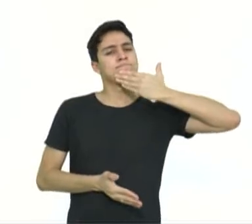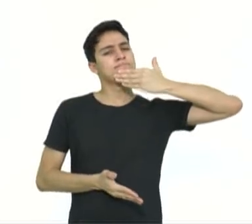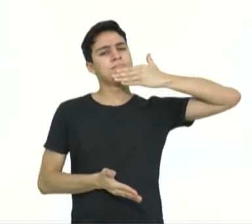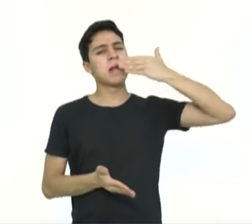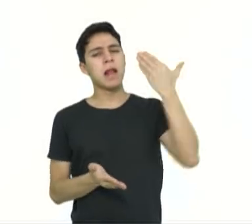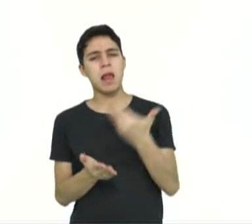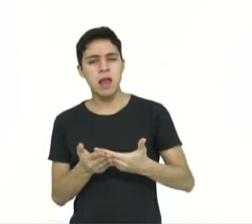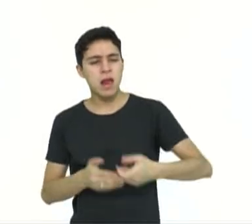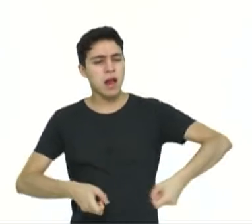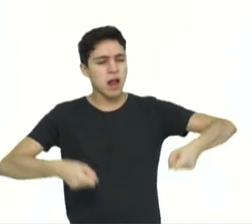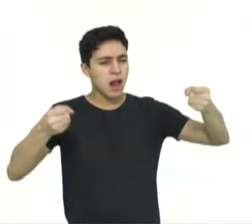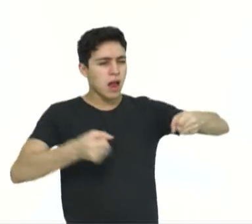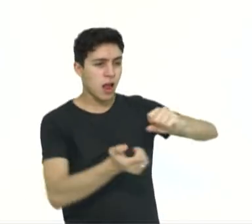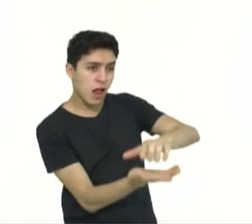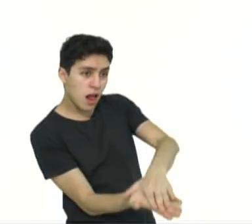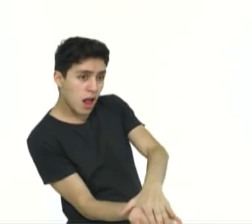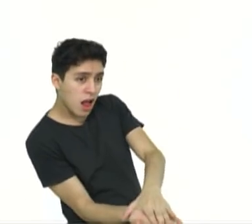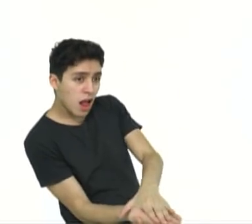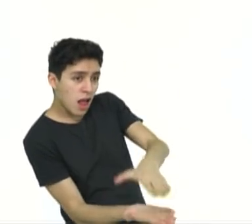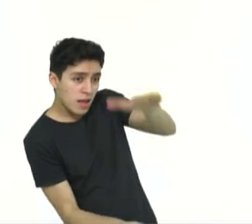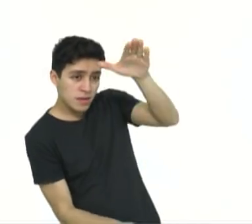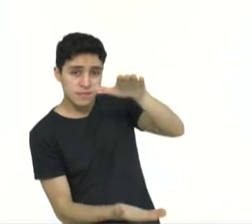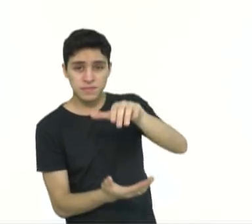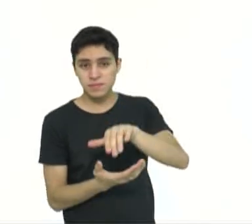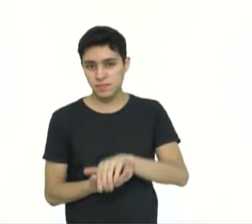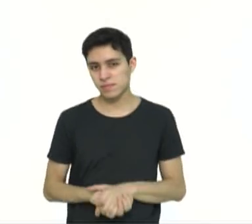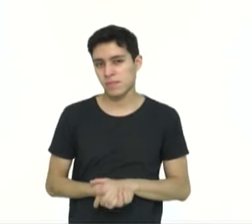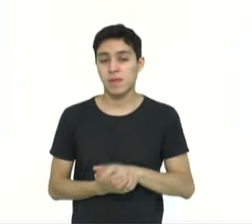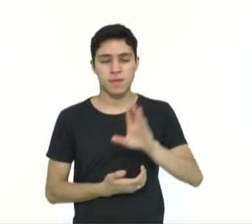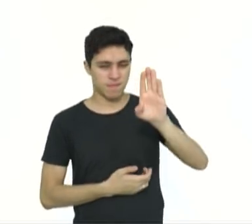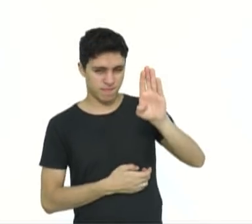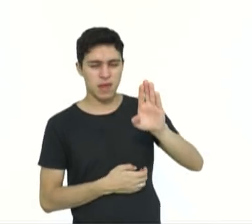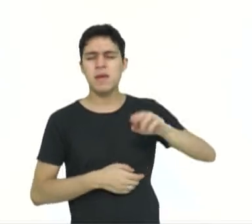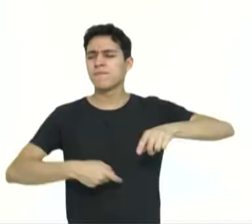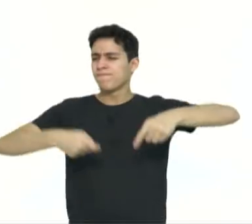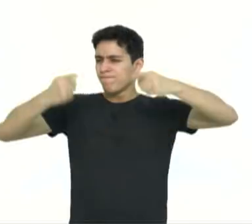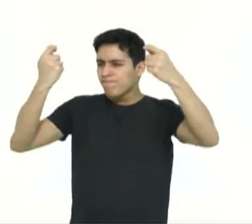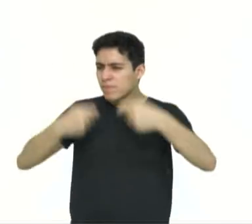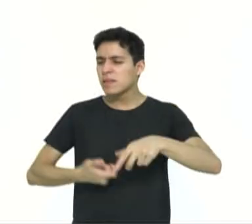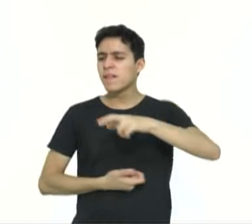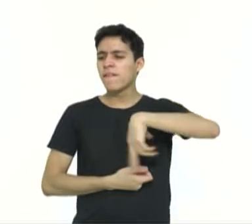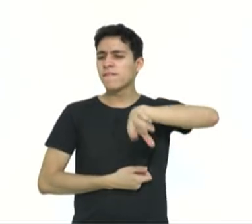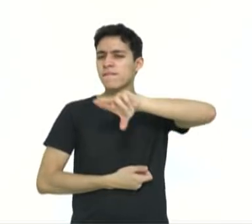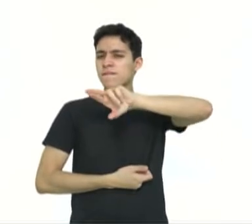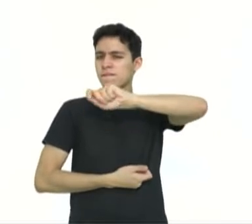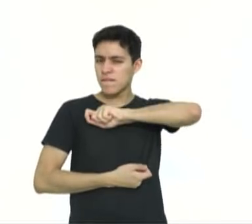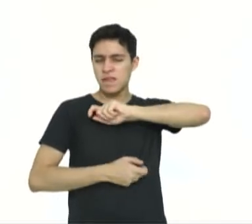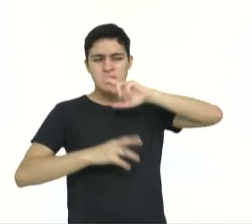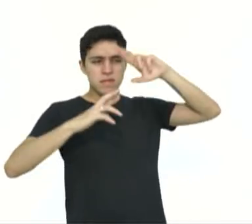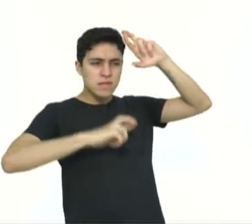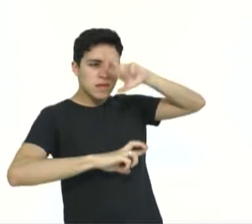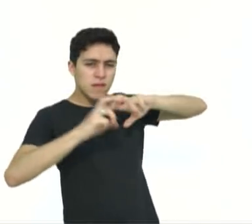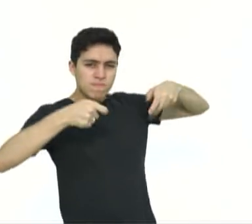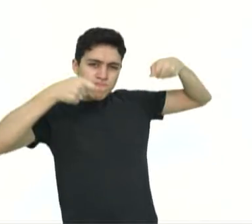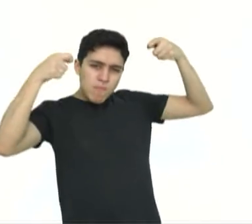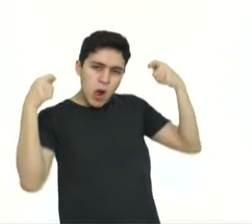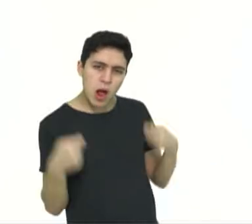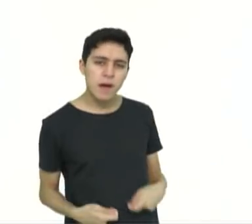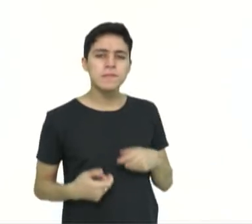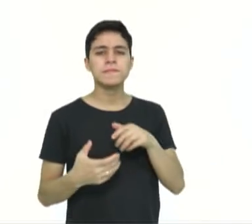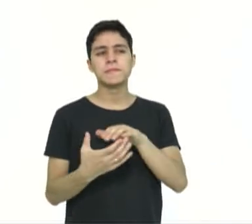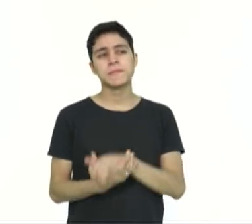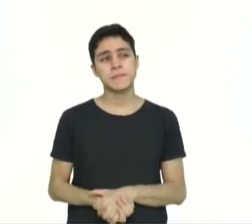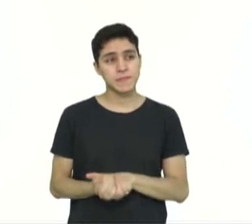de sacolas. Letra B, é preciso ter uma fiscalização rigorosa. Letra C, não